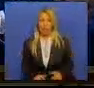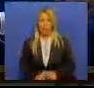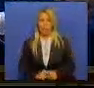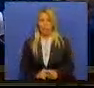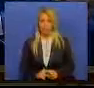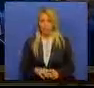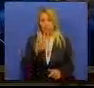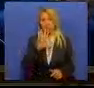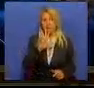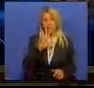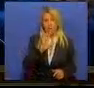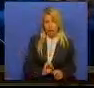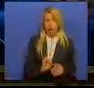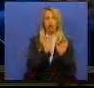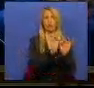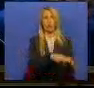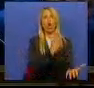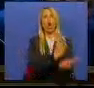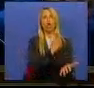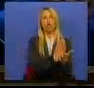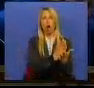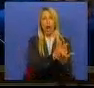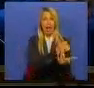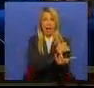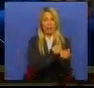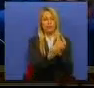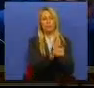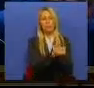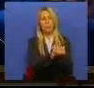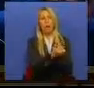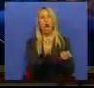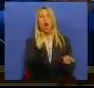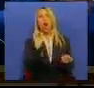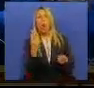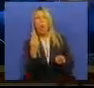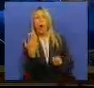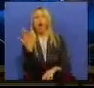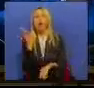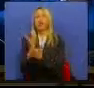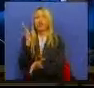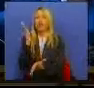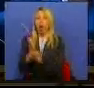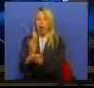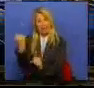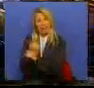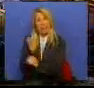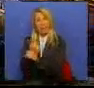Os filhos serão colocados na escola mais perto de casa ou na escola mais perto do local de trabalho dos